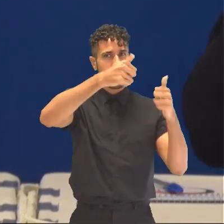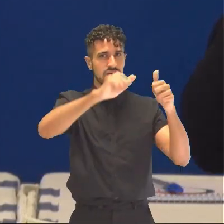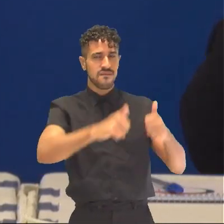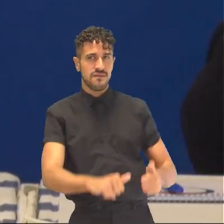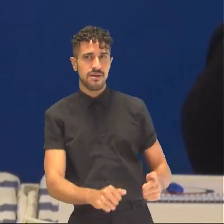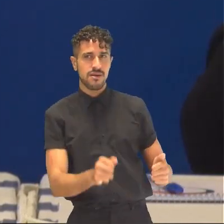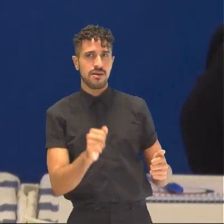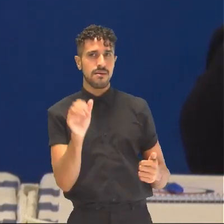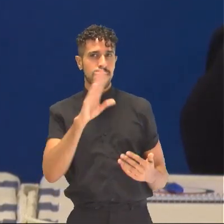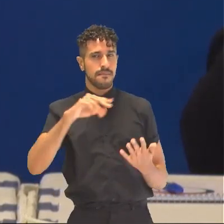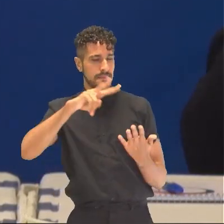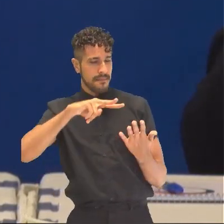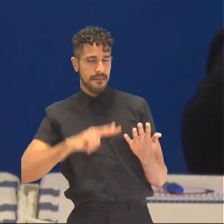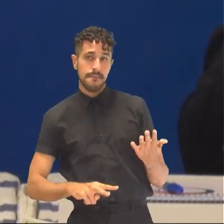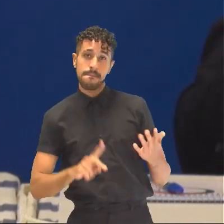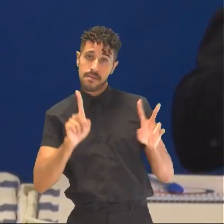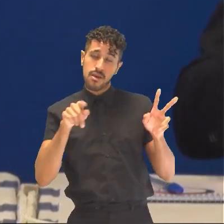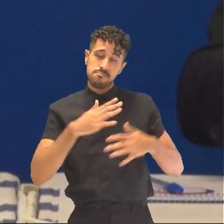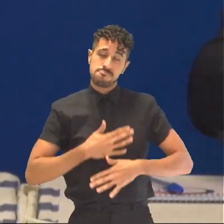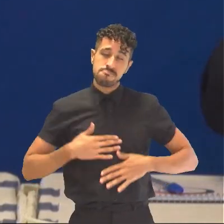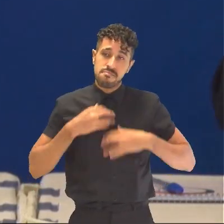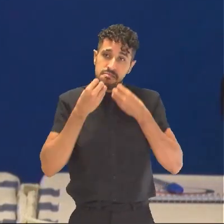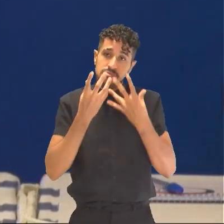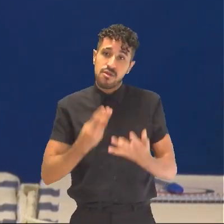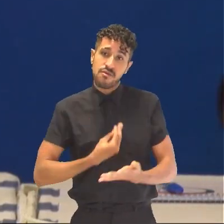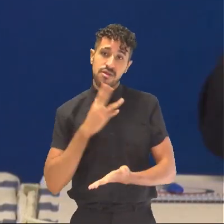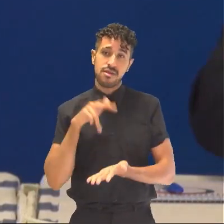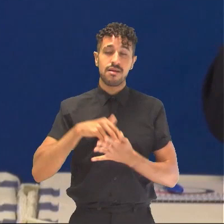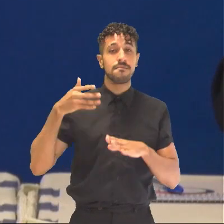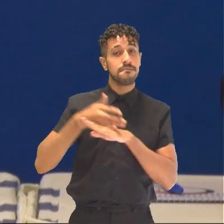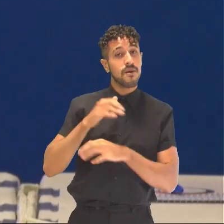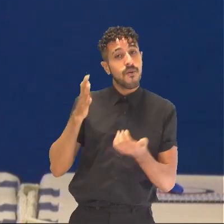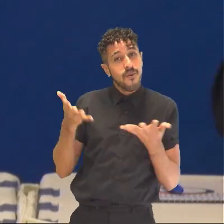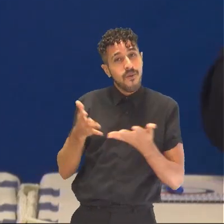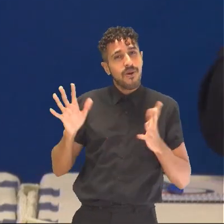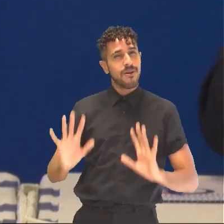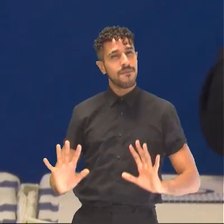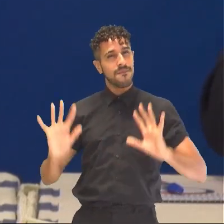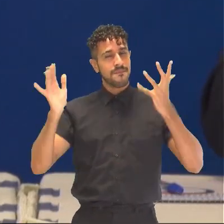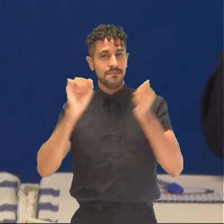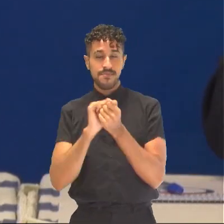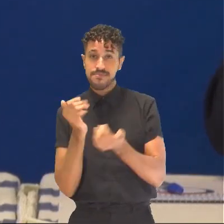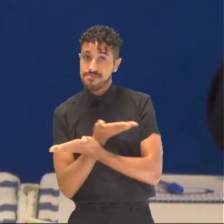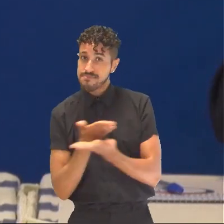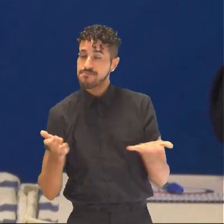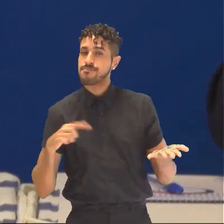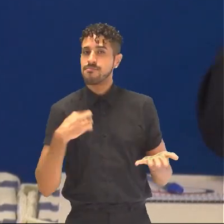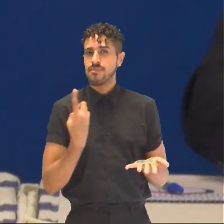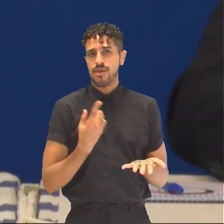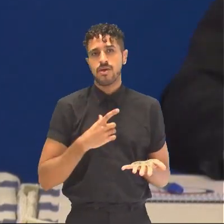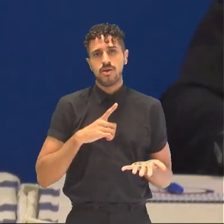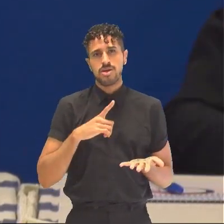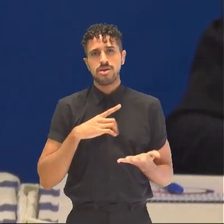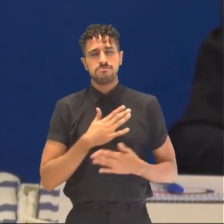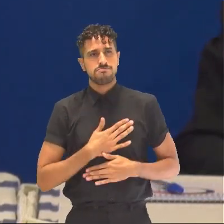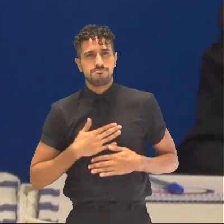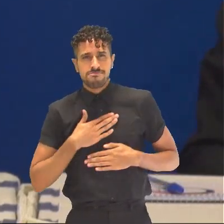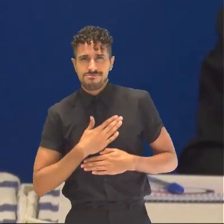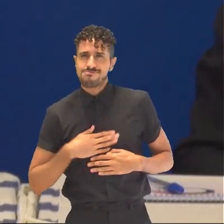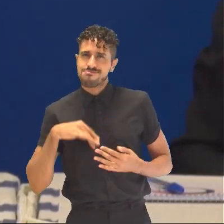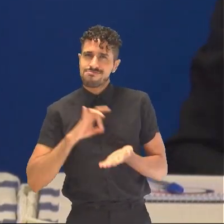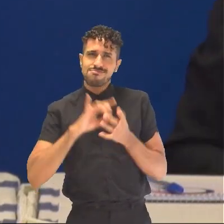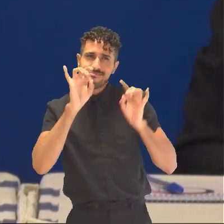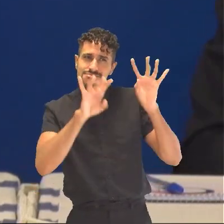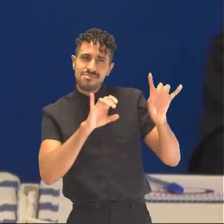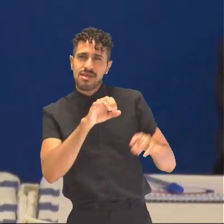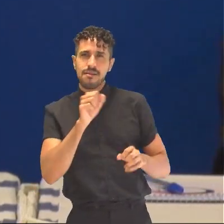da fluência. Então, é uma satisfação para mim participar hoje desse evento. Eu tenho um apreço muito